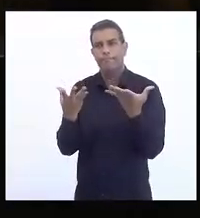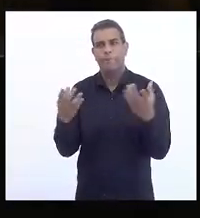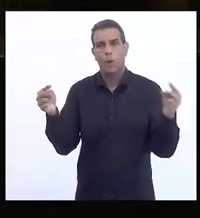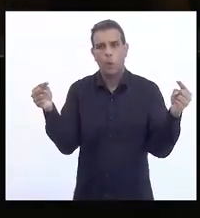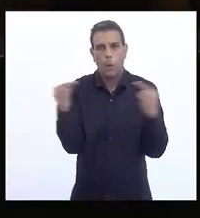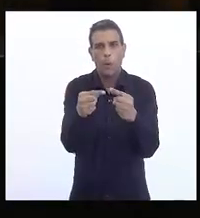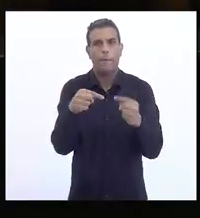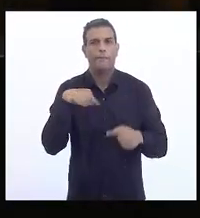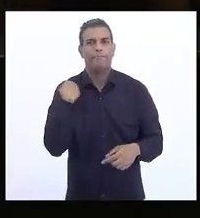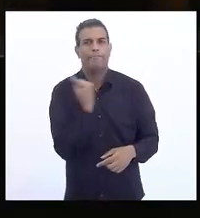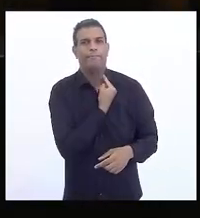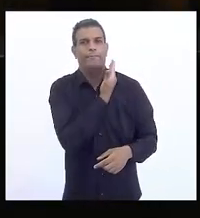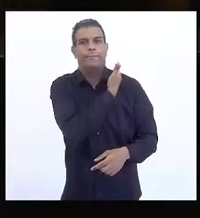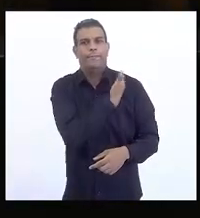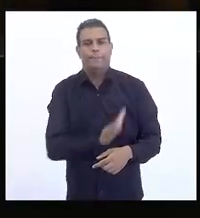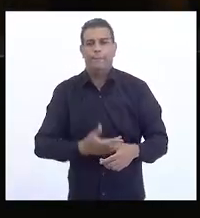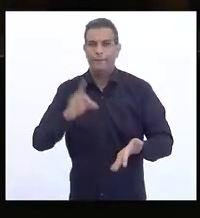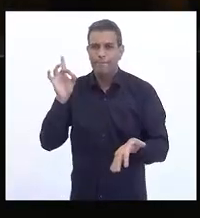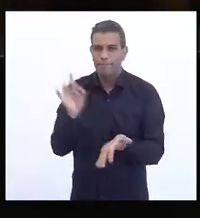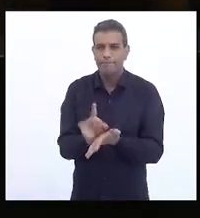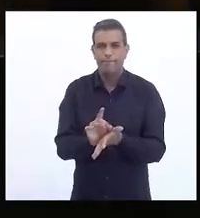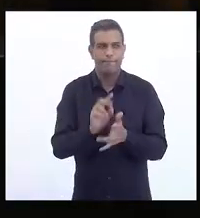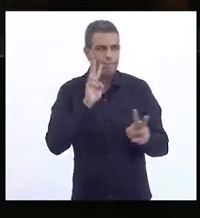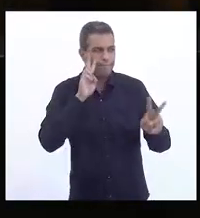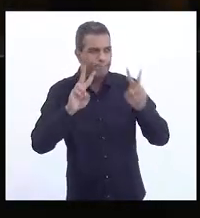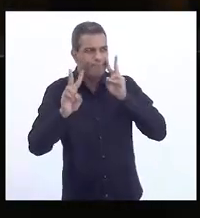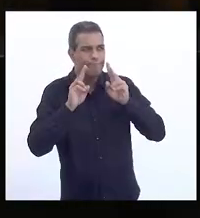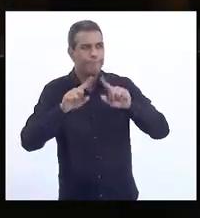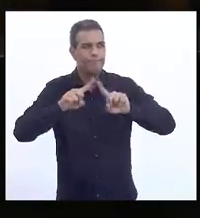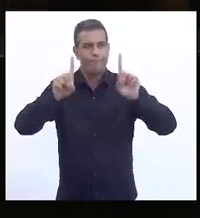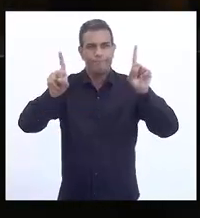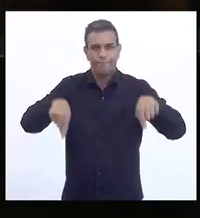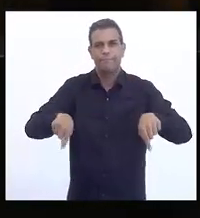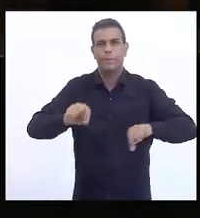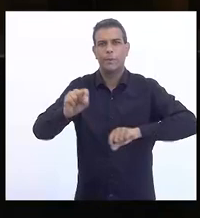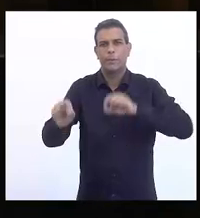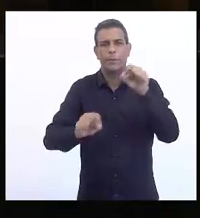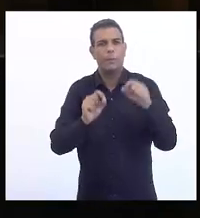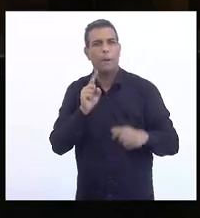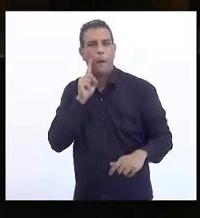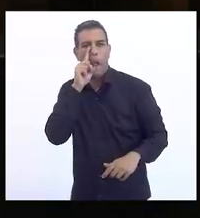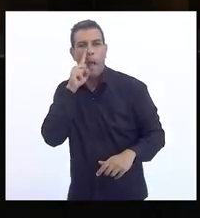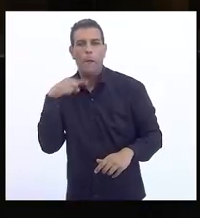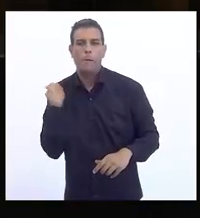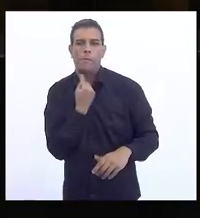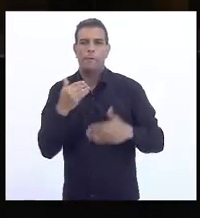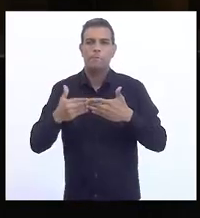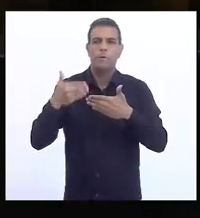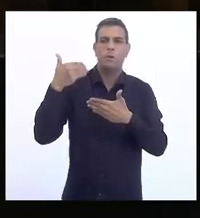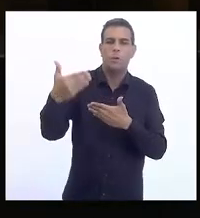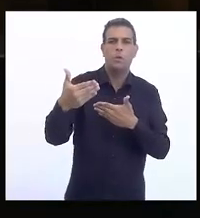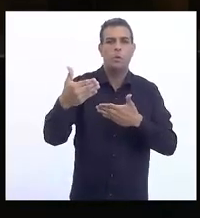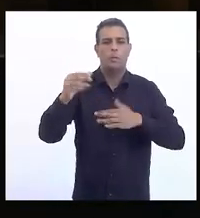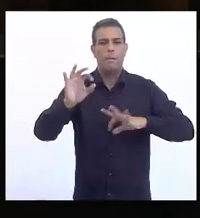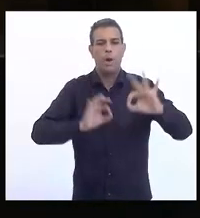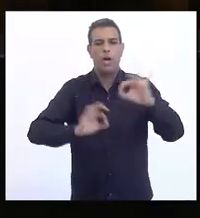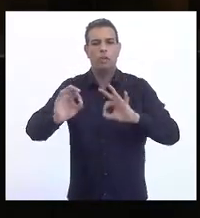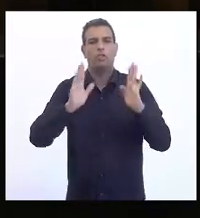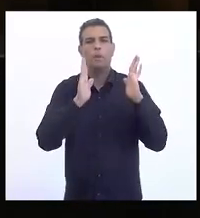serviço adequado e que hoje os seus empregos estão em risco. E, portanto, no próximo projeto também